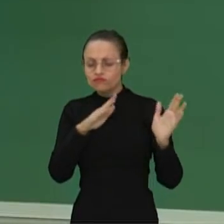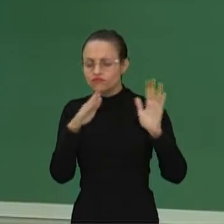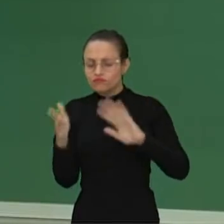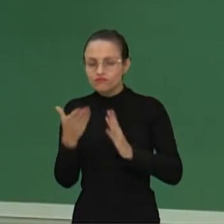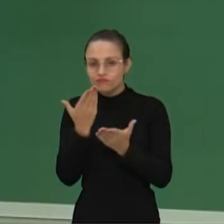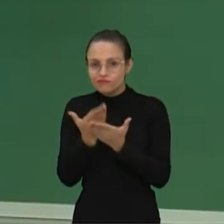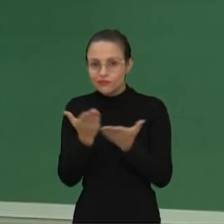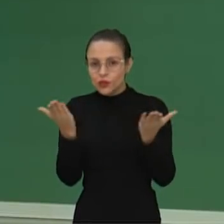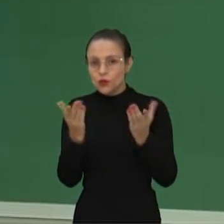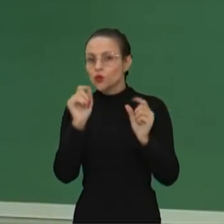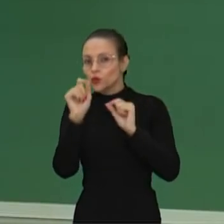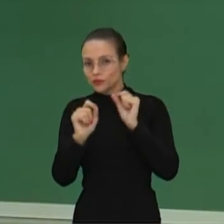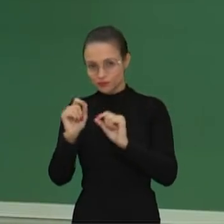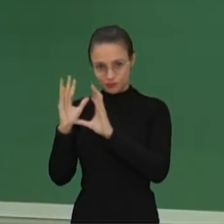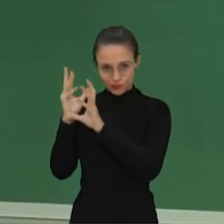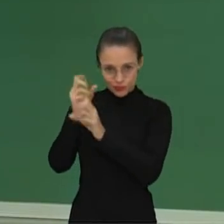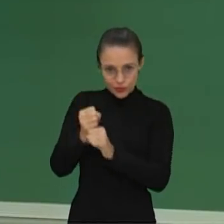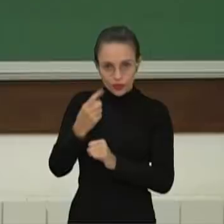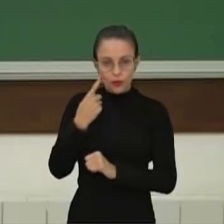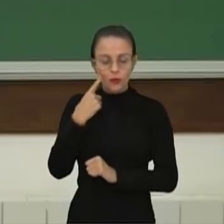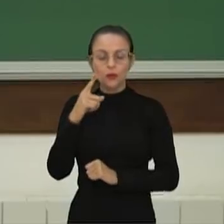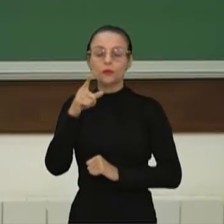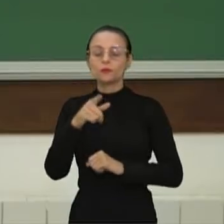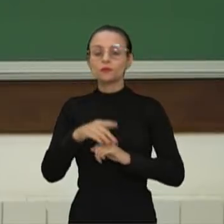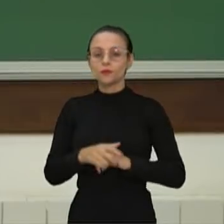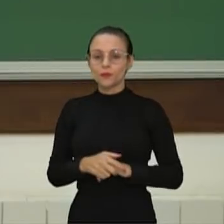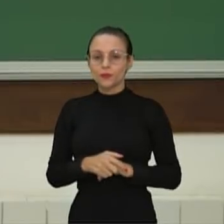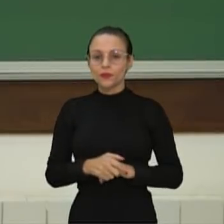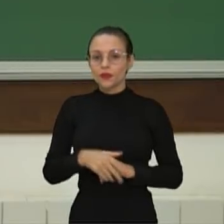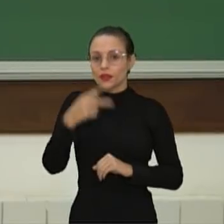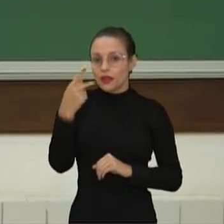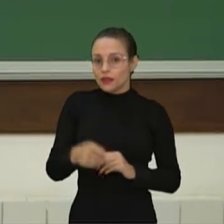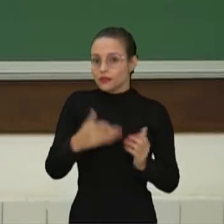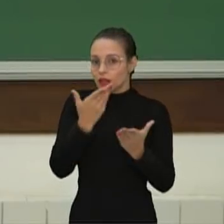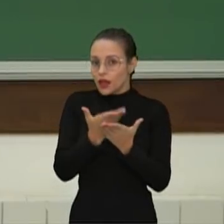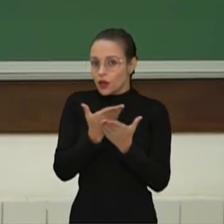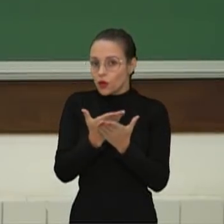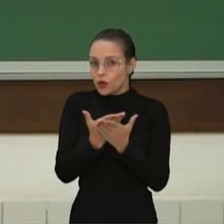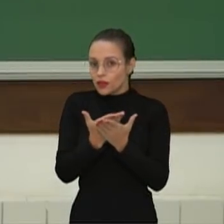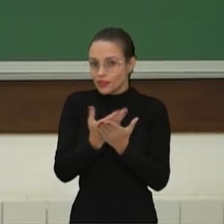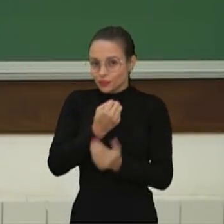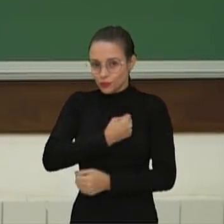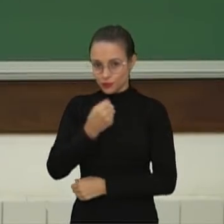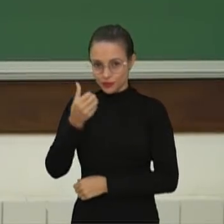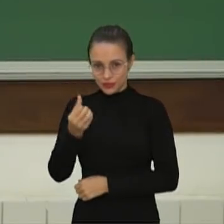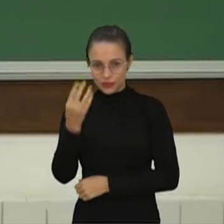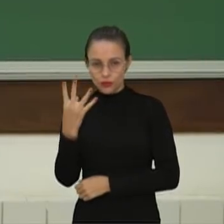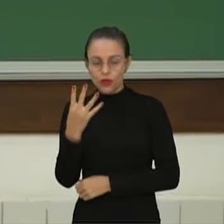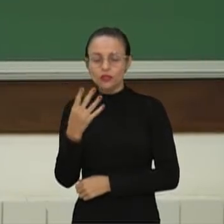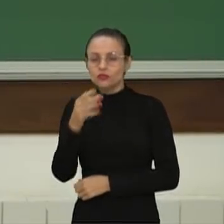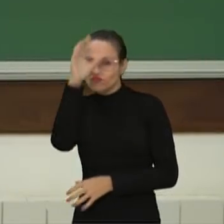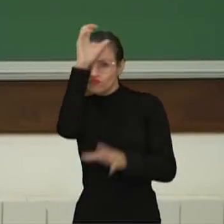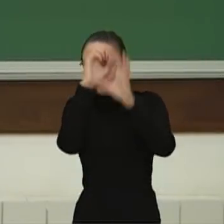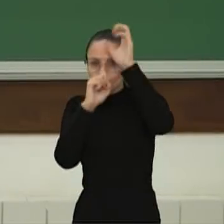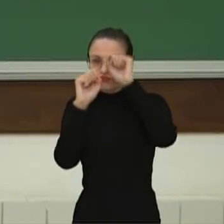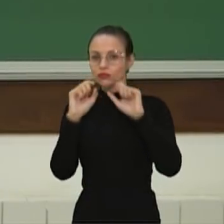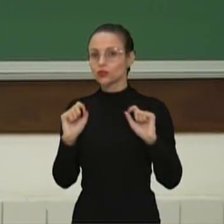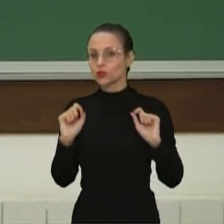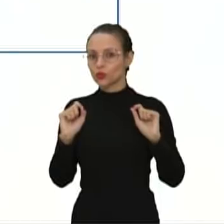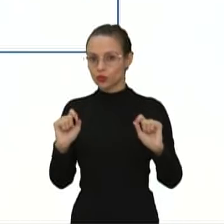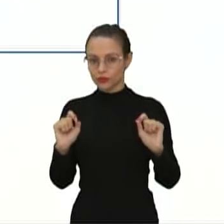nossa revisão, então? Vamos lá? O que foi visto hoje na aula 64?